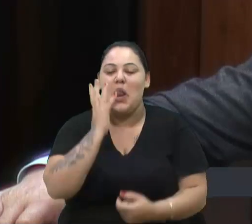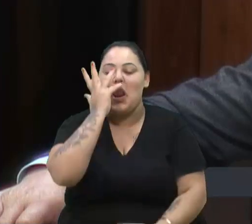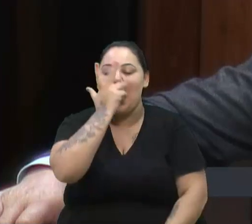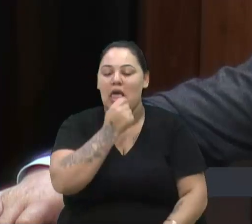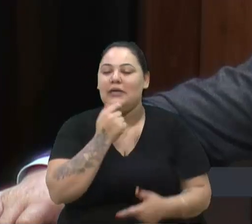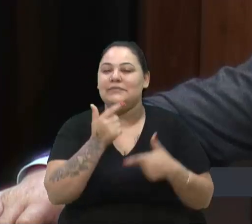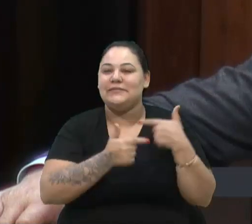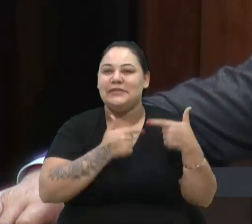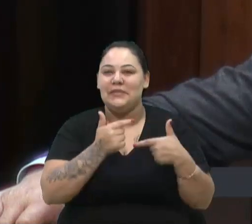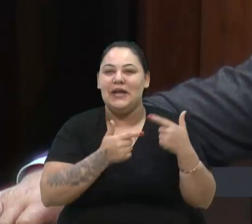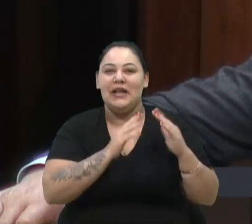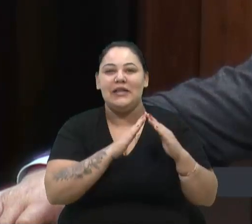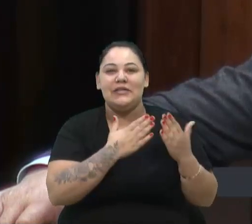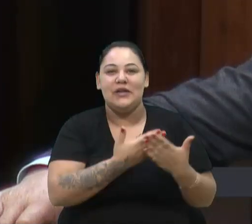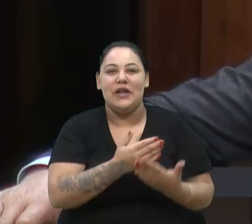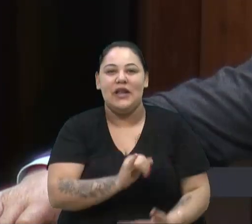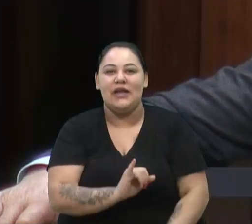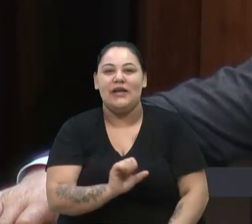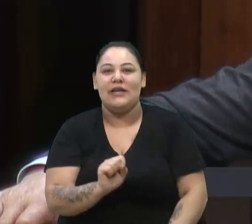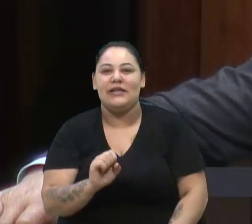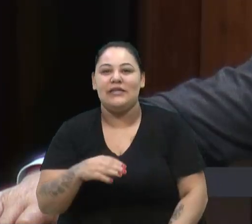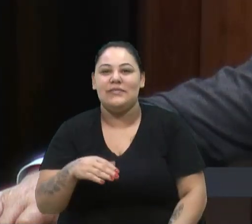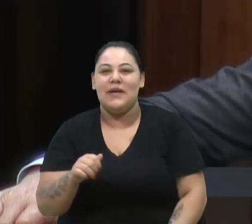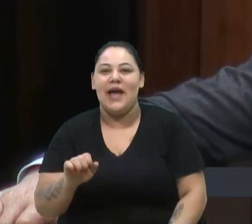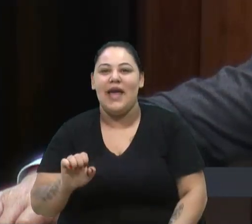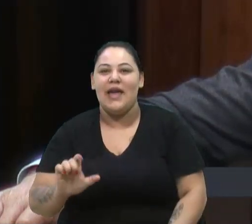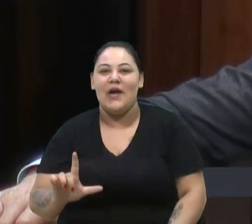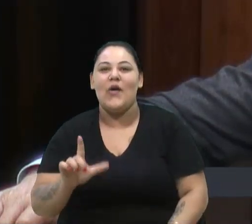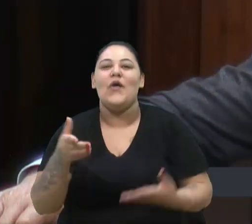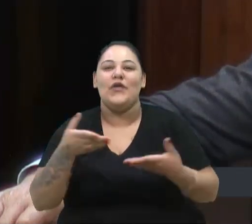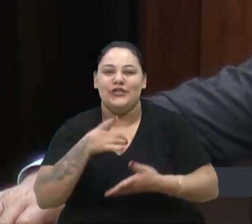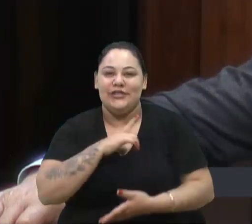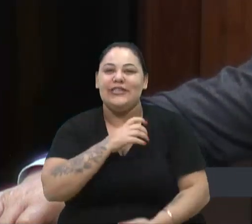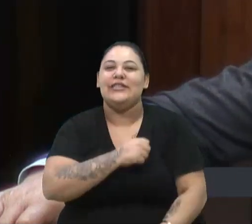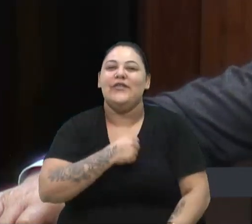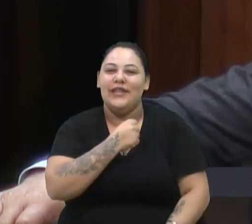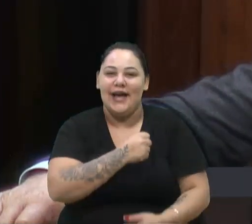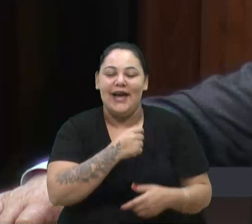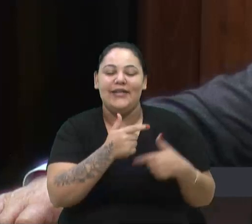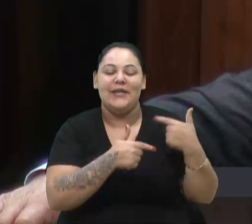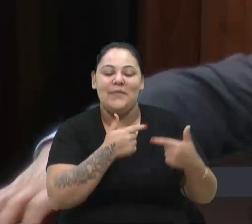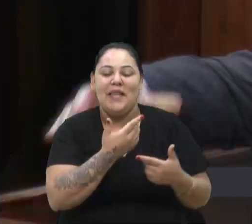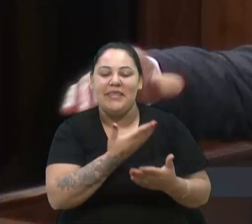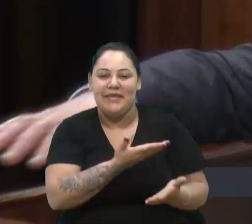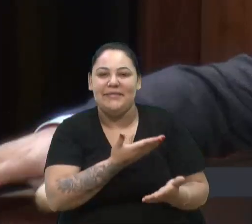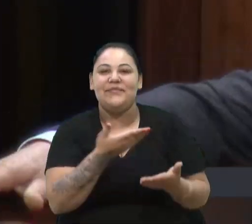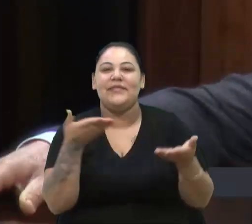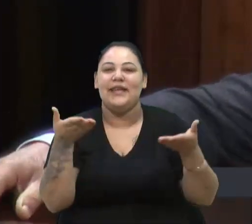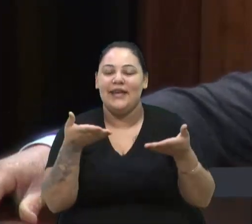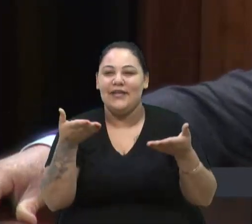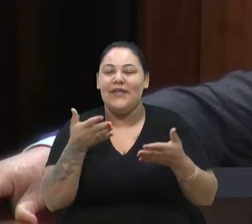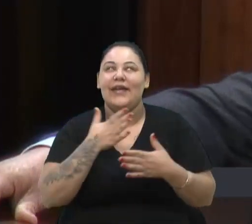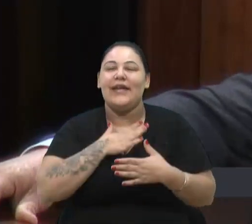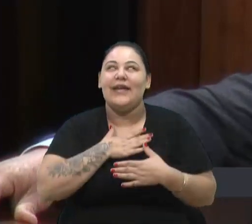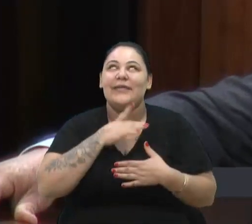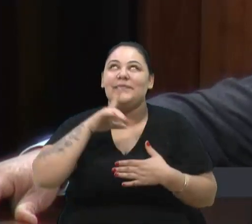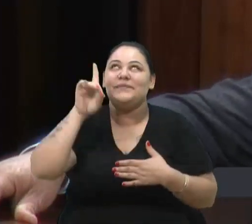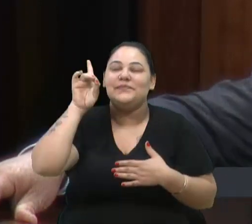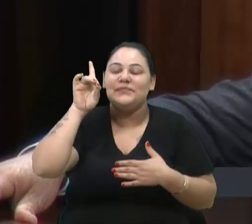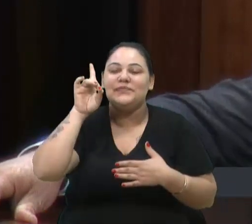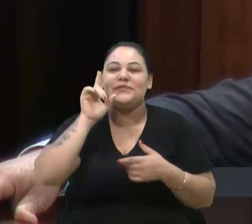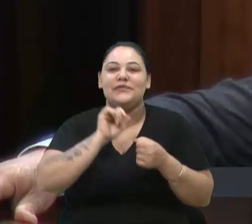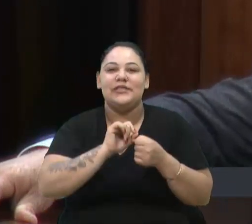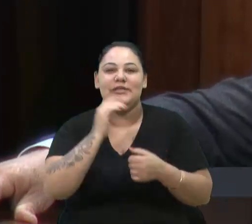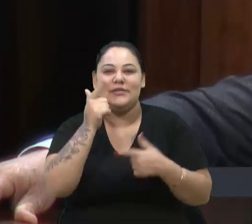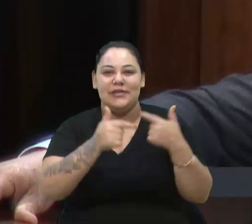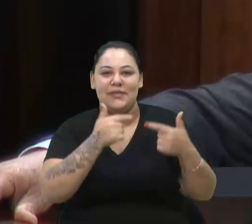ismaeli que hoje tem saudades e agora graças a Deus está fazendo Cibele trabalhando na escola família